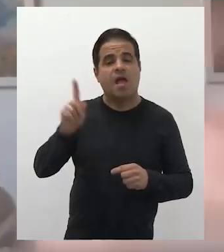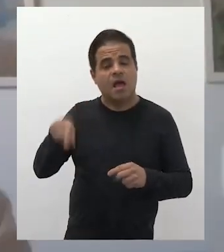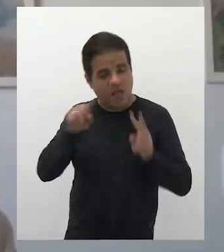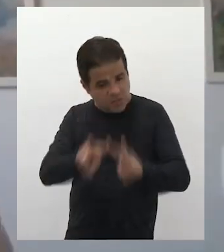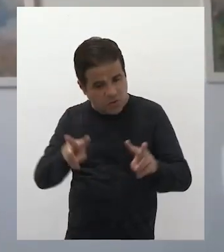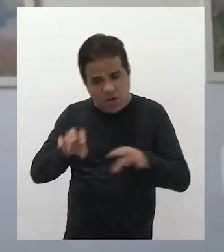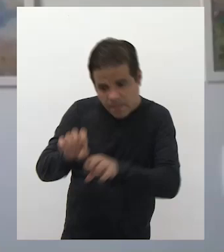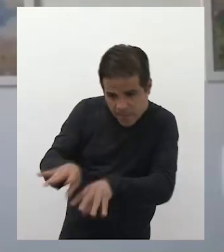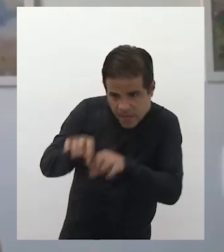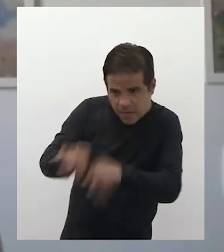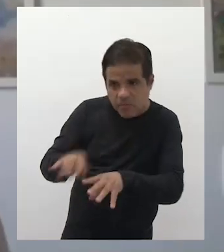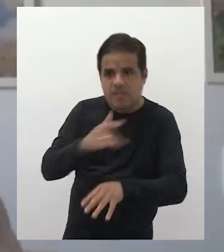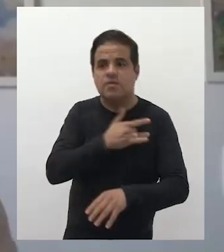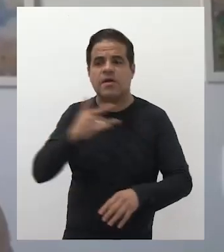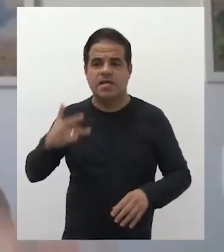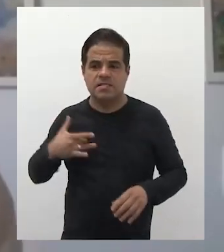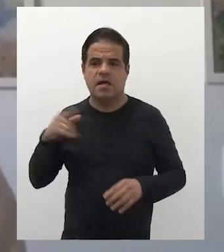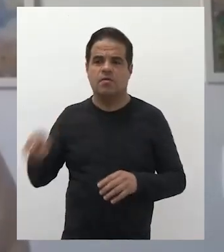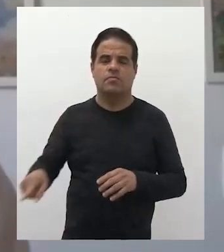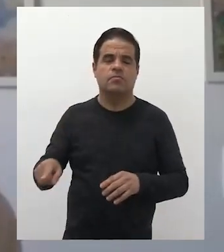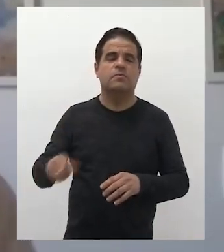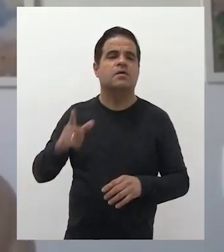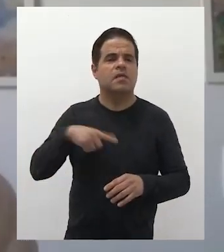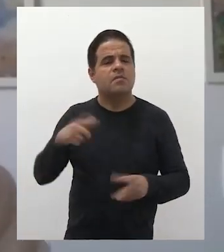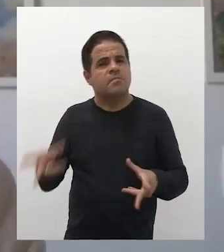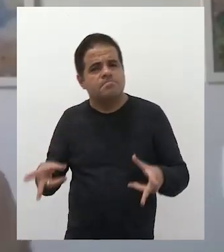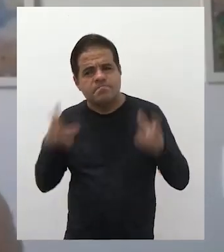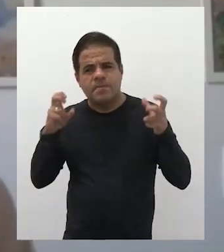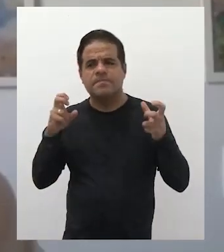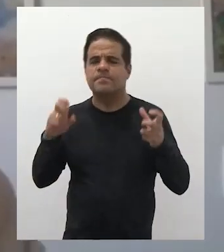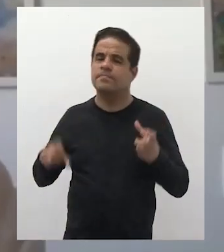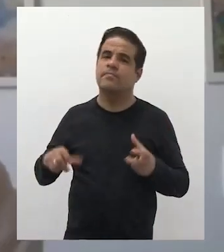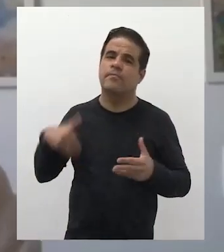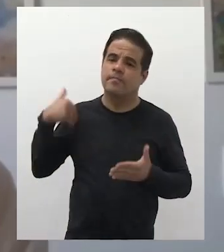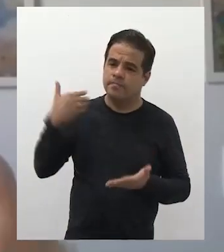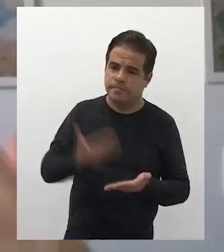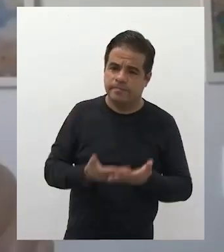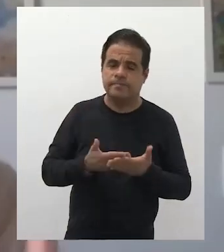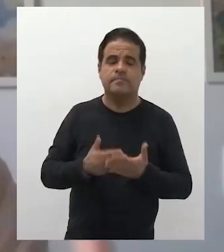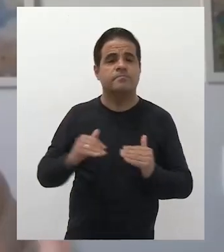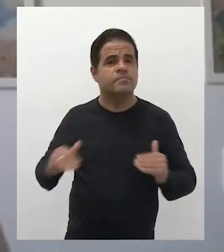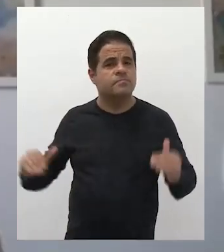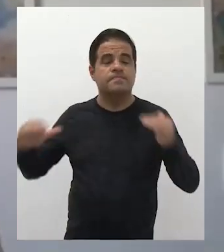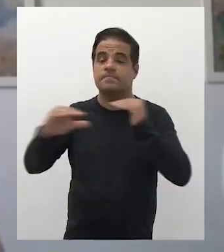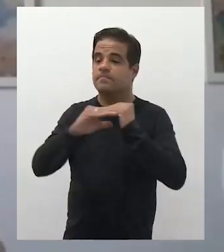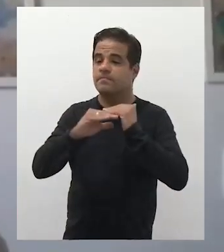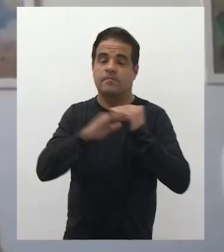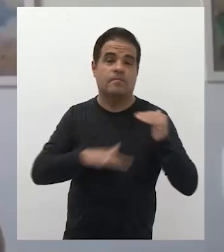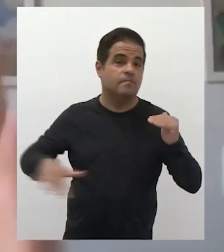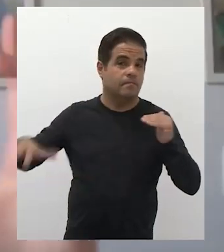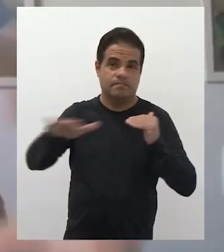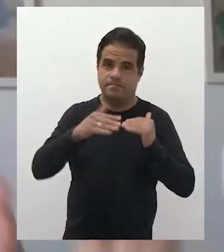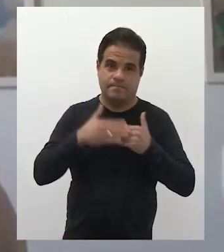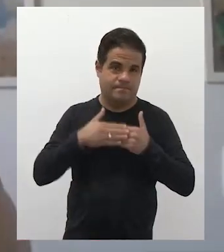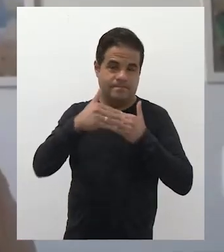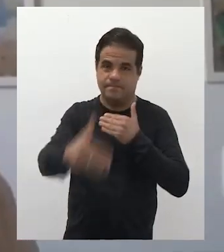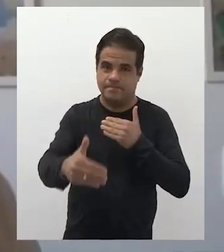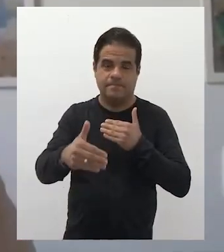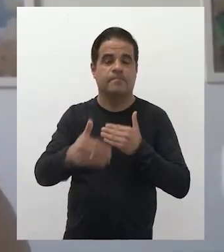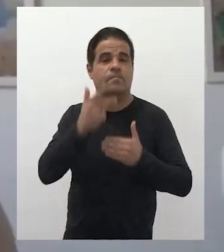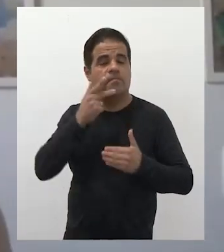para educação e saúde. Então, ele tem uma percepção mais real do nível de vida das pessoas. E quando a gente fala